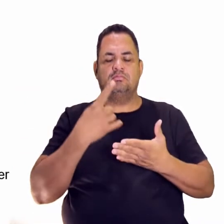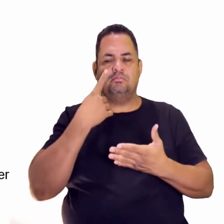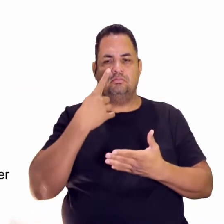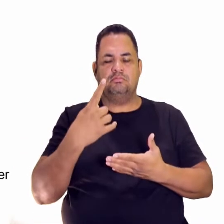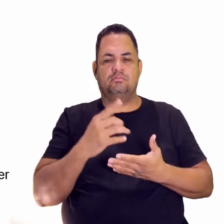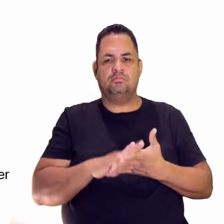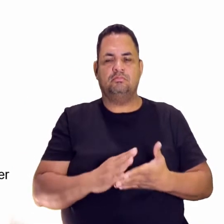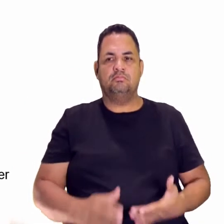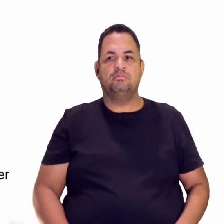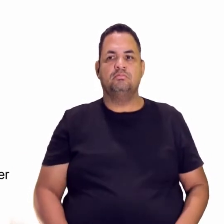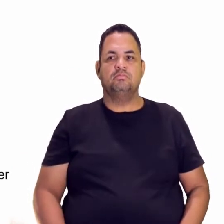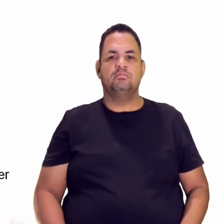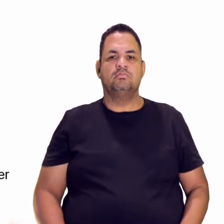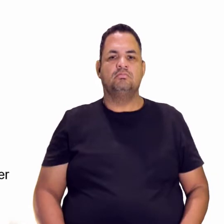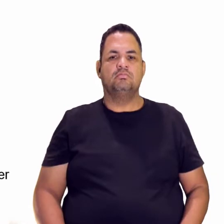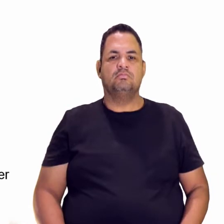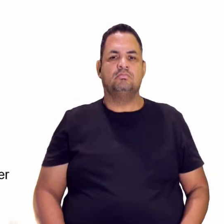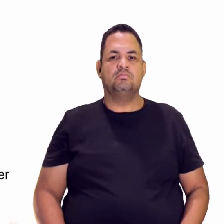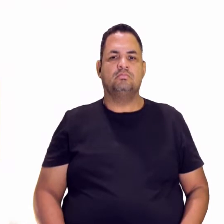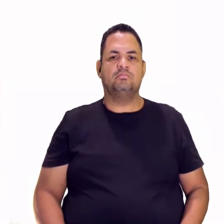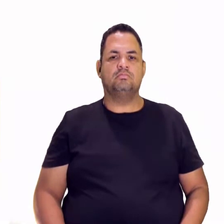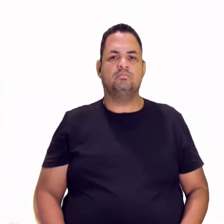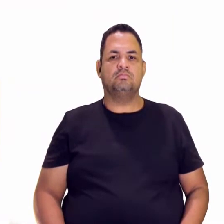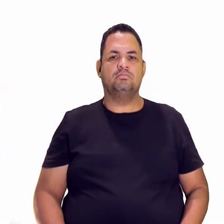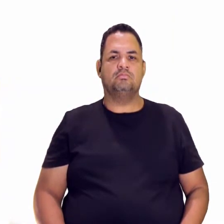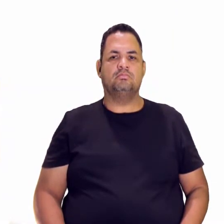aberto aí o leque a interpretações.